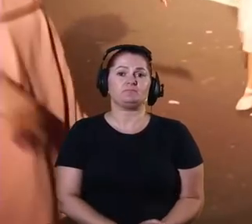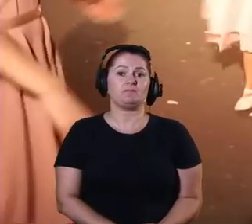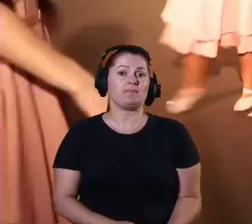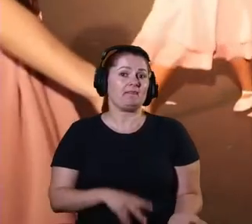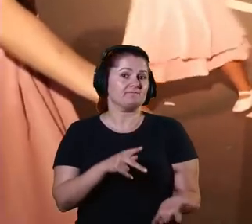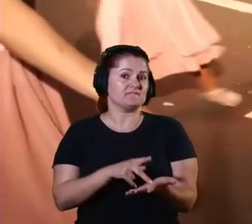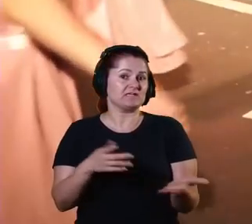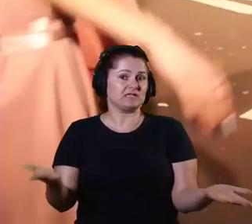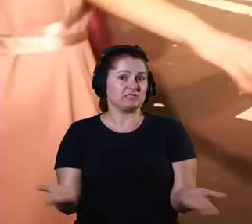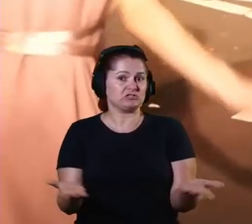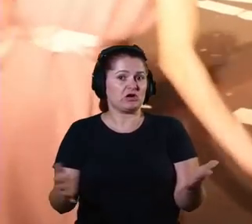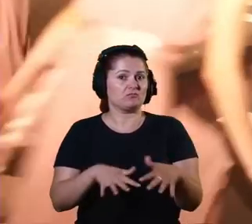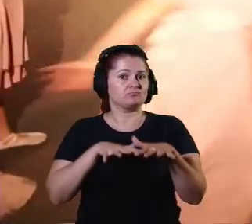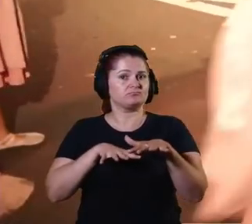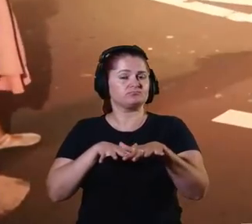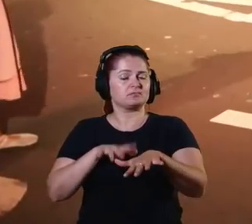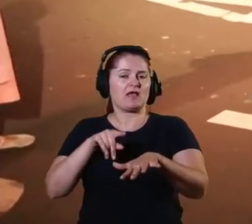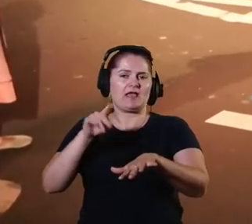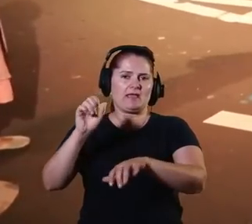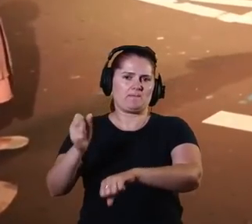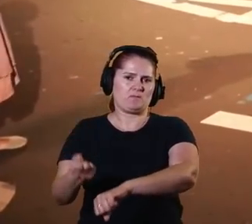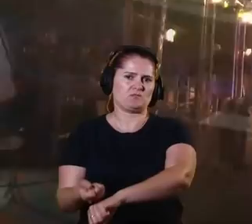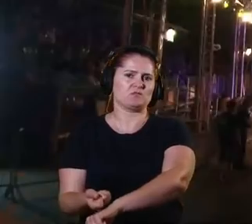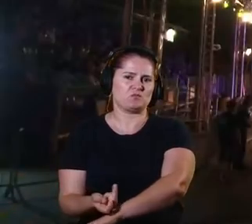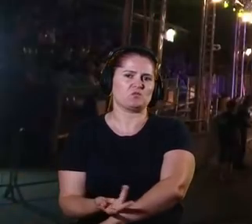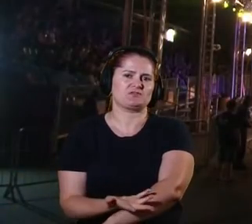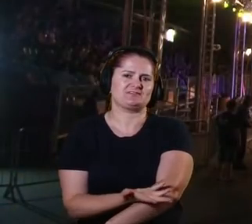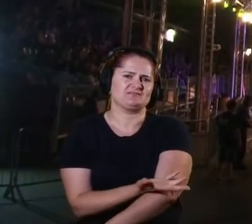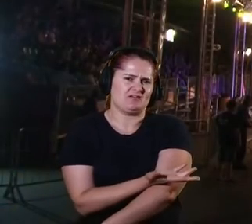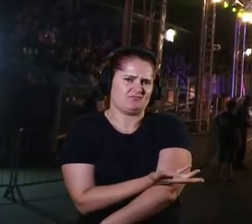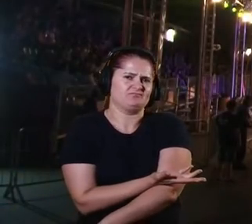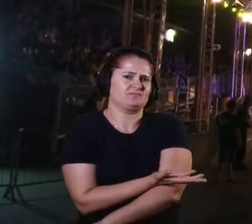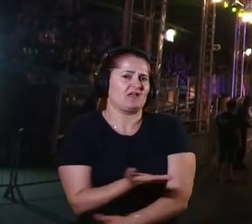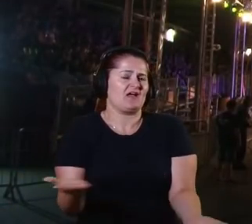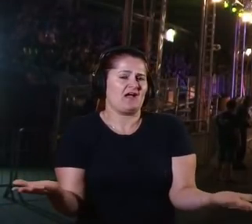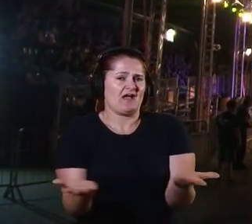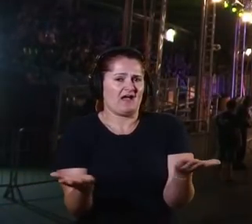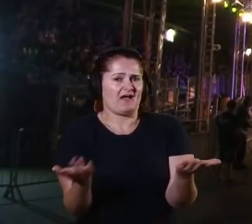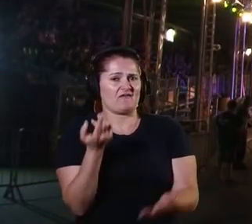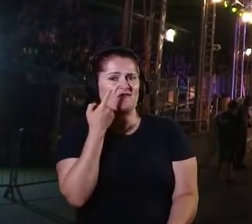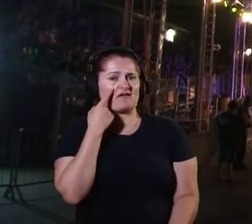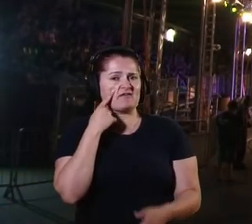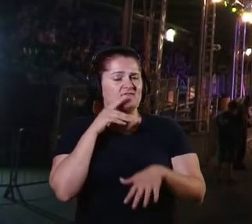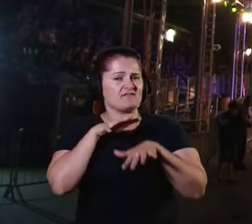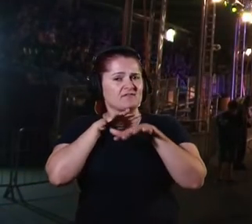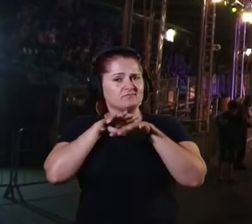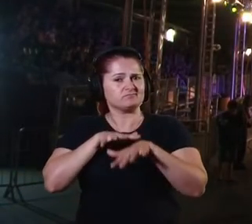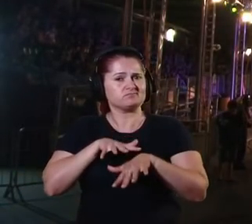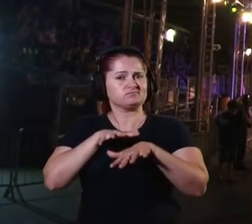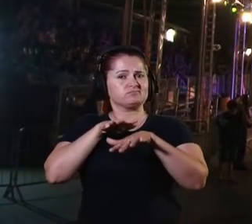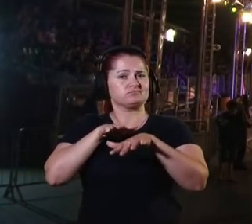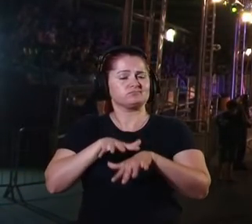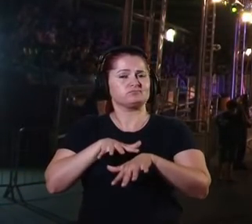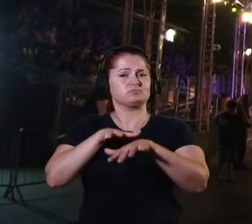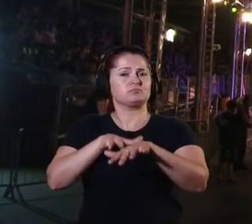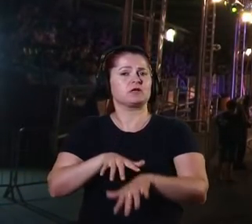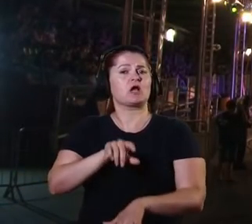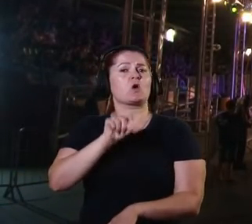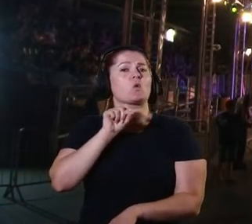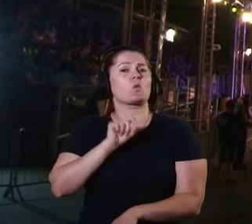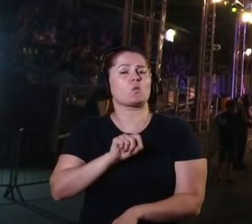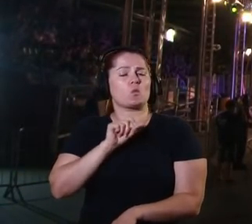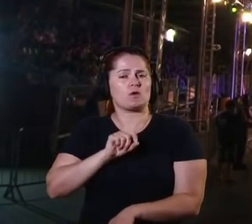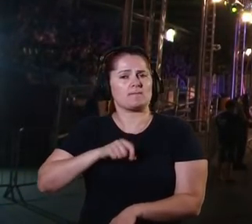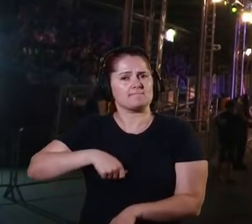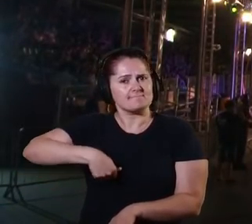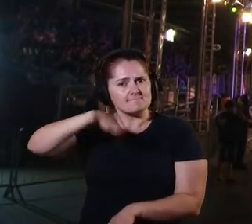muita emoção. É, você, a partir de agora, vai ver um desfile que é centrado à